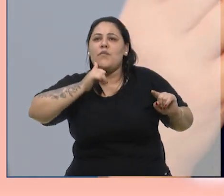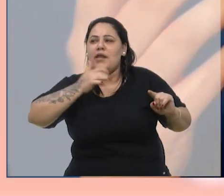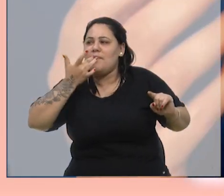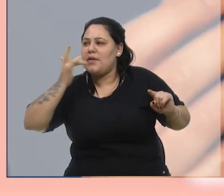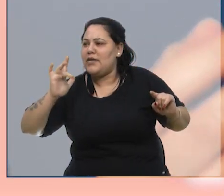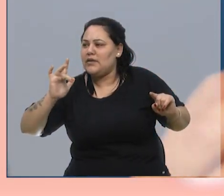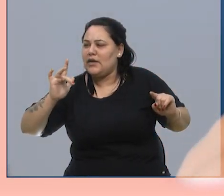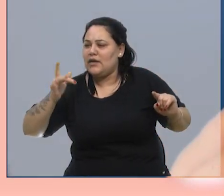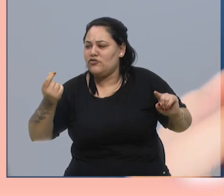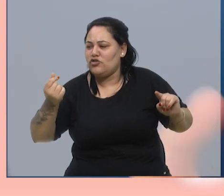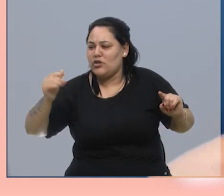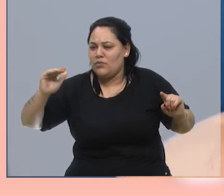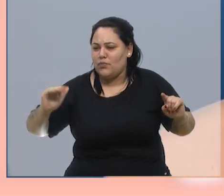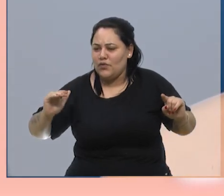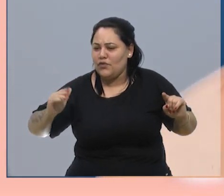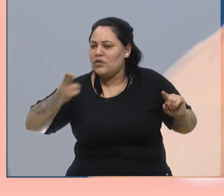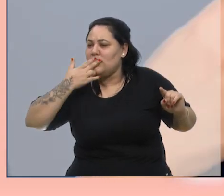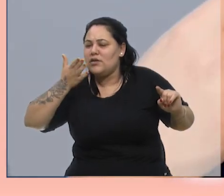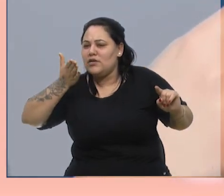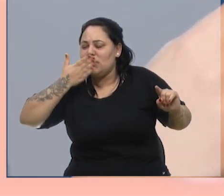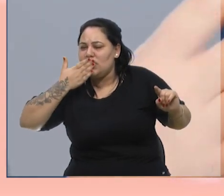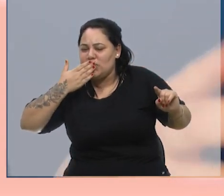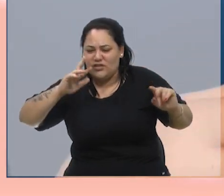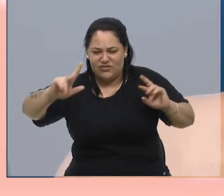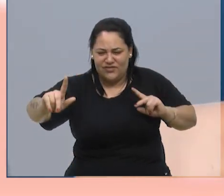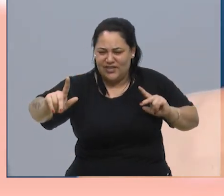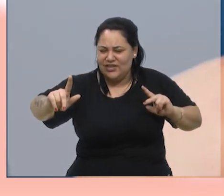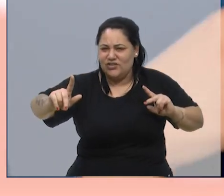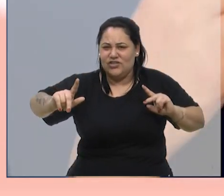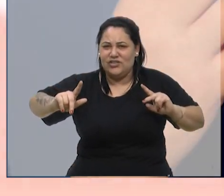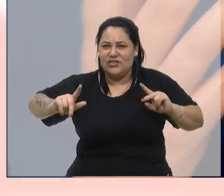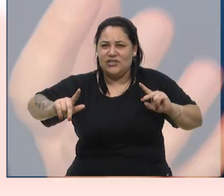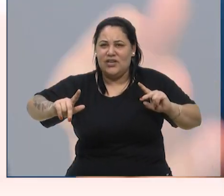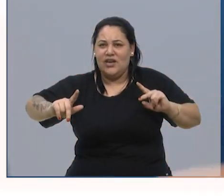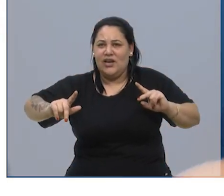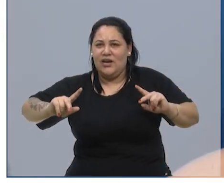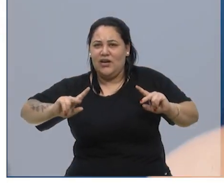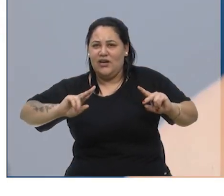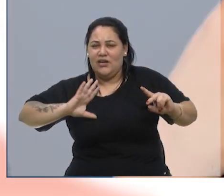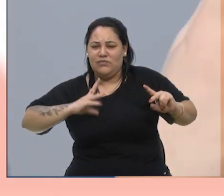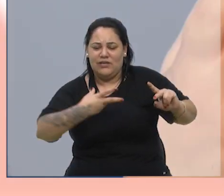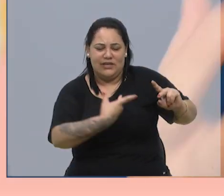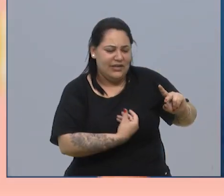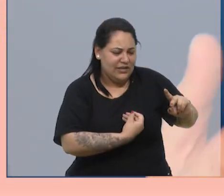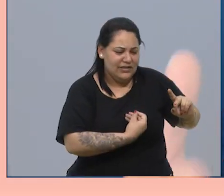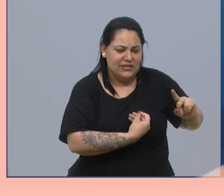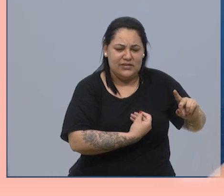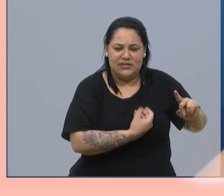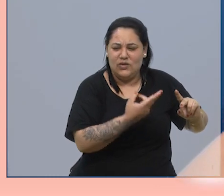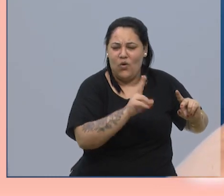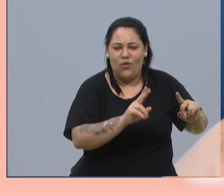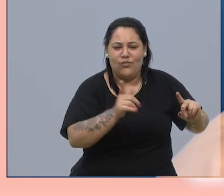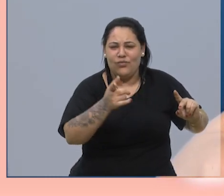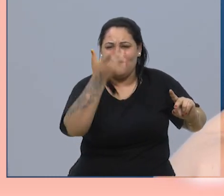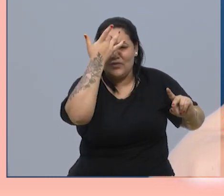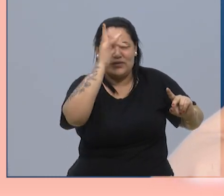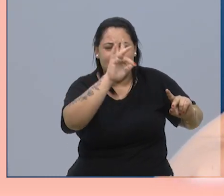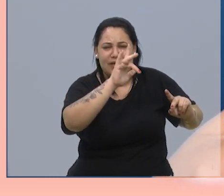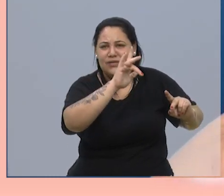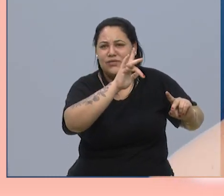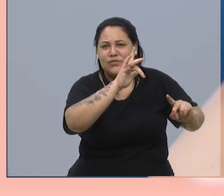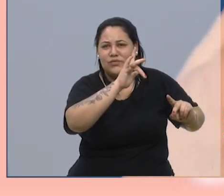fontes foram muito restritas. Infelizmente, eu tinha uma tia que ela foi secretária de educação